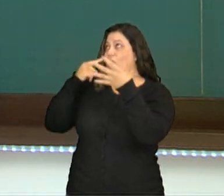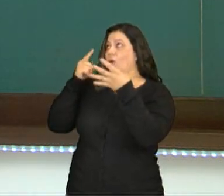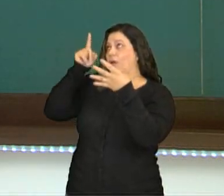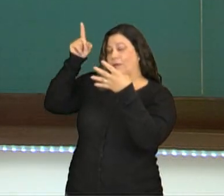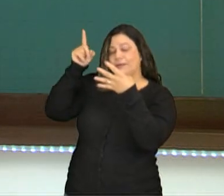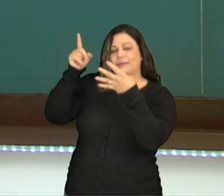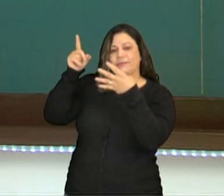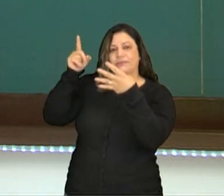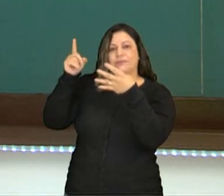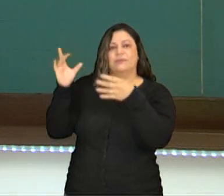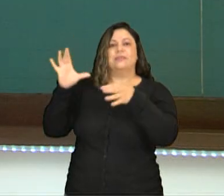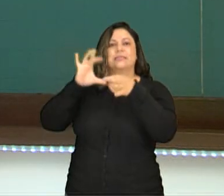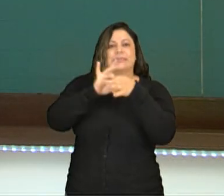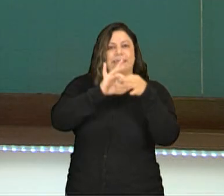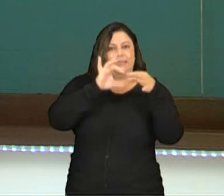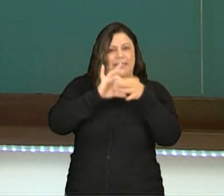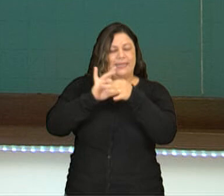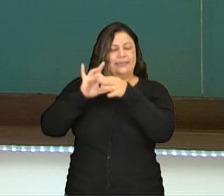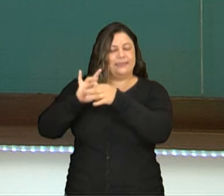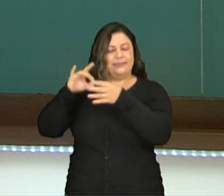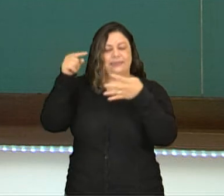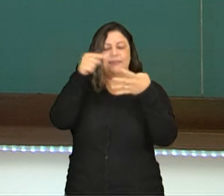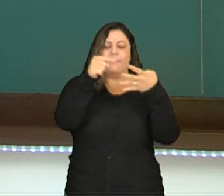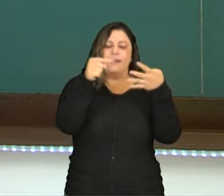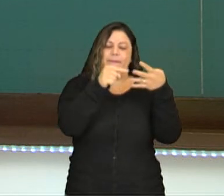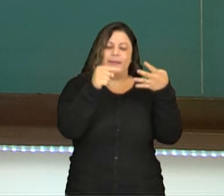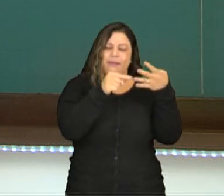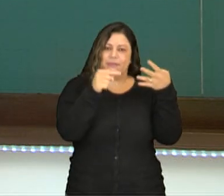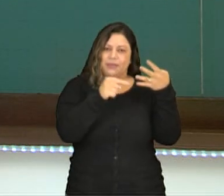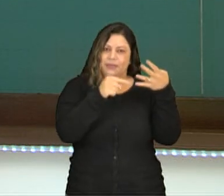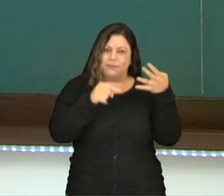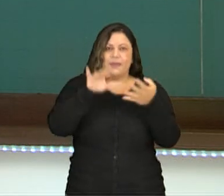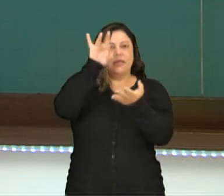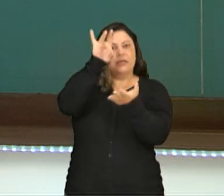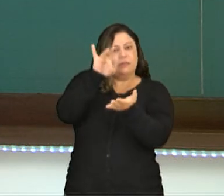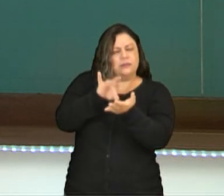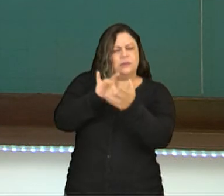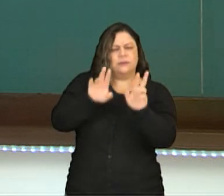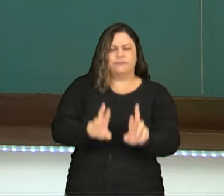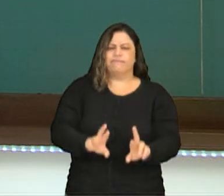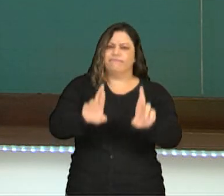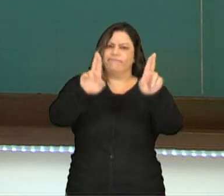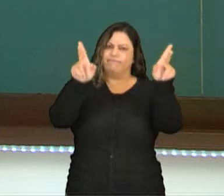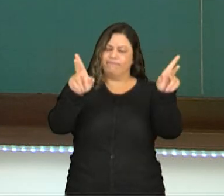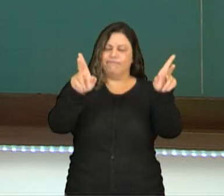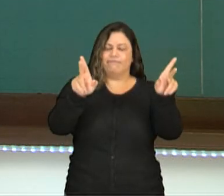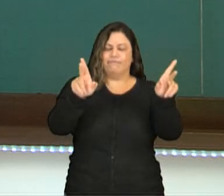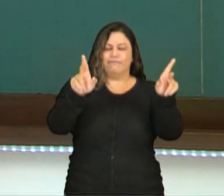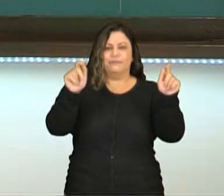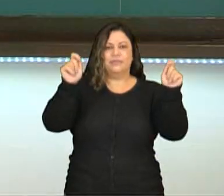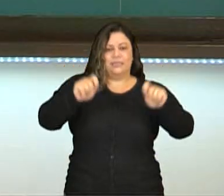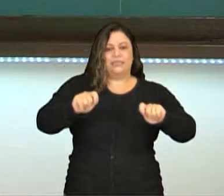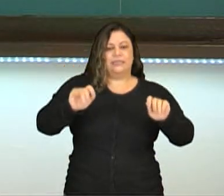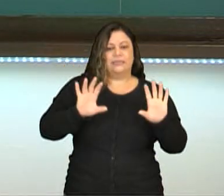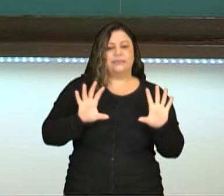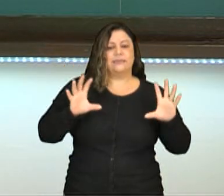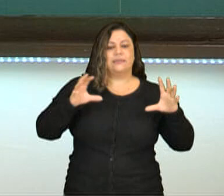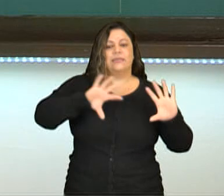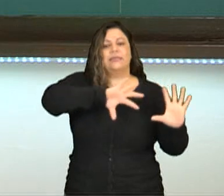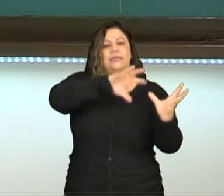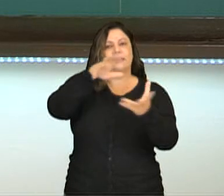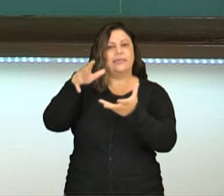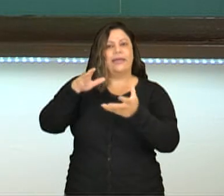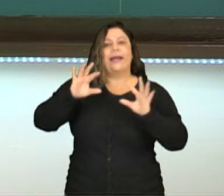Essas correntes vão afirmar de formas distintas esse universal. E outra coisa importante que